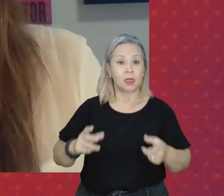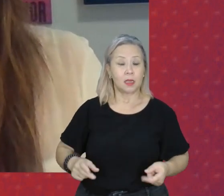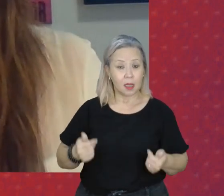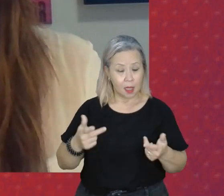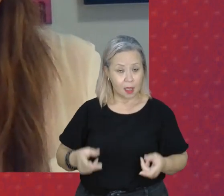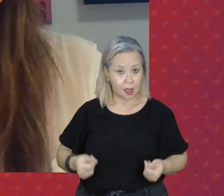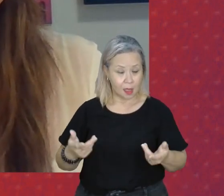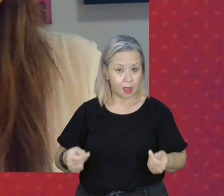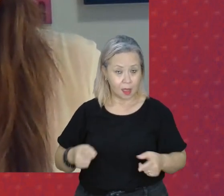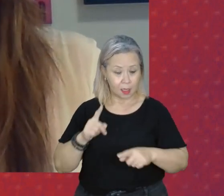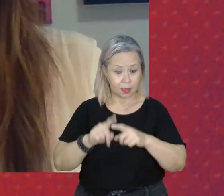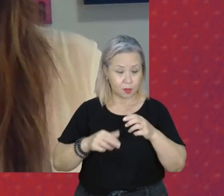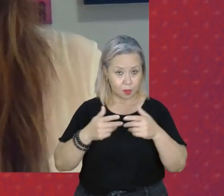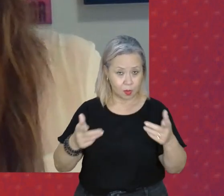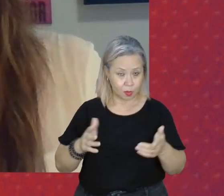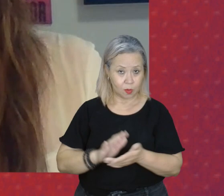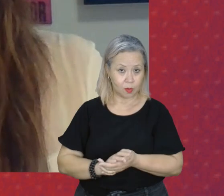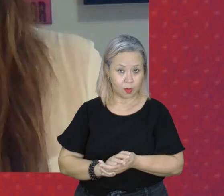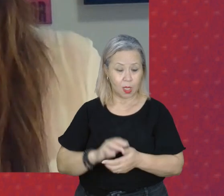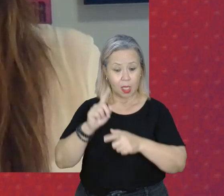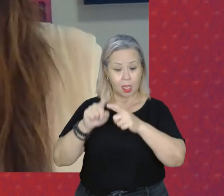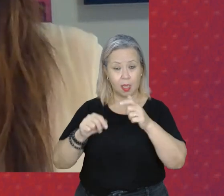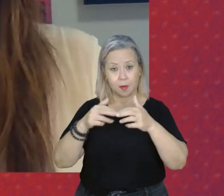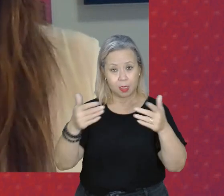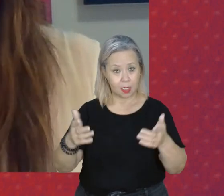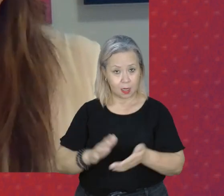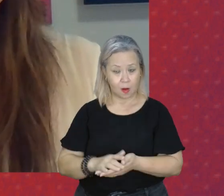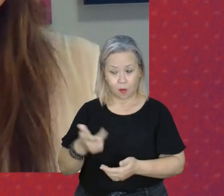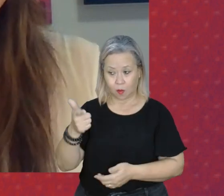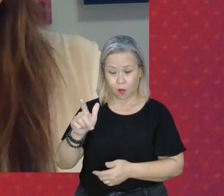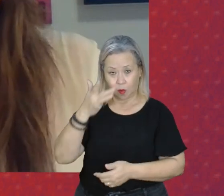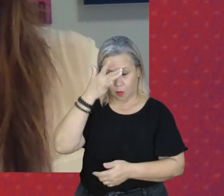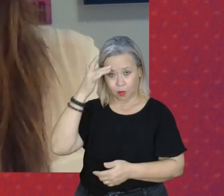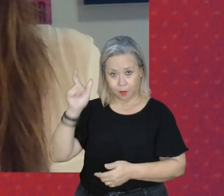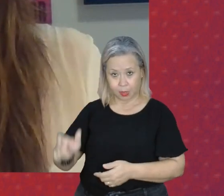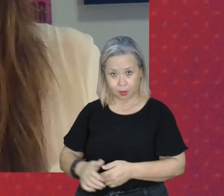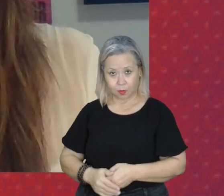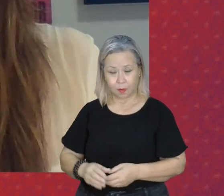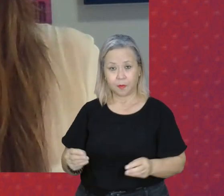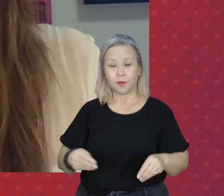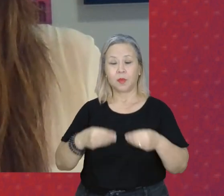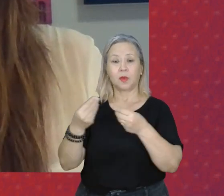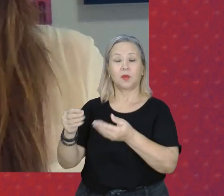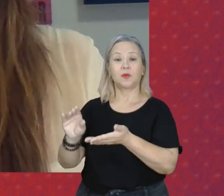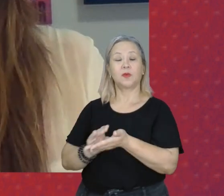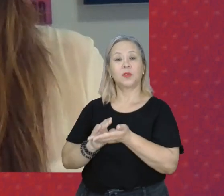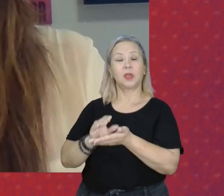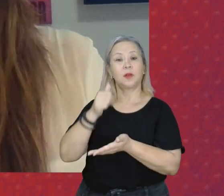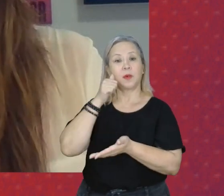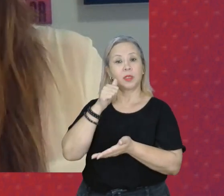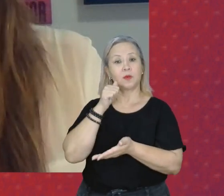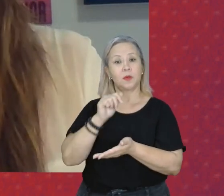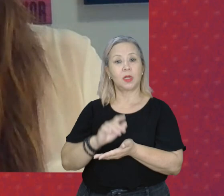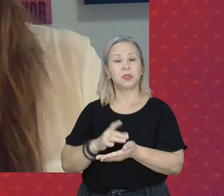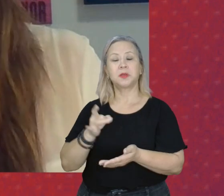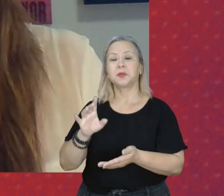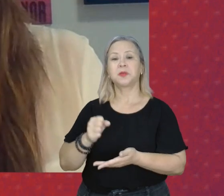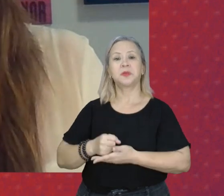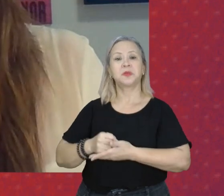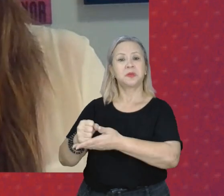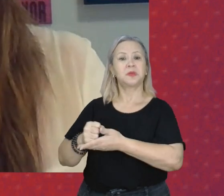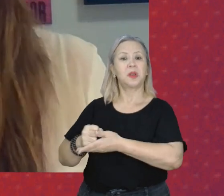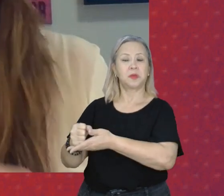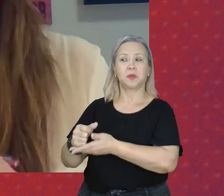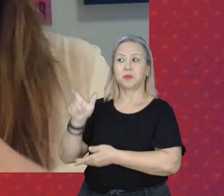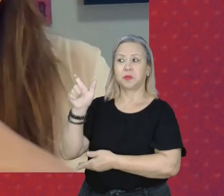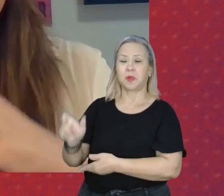desde que elas também apareçam. Então, os partidos transferiam dinheiro para candidaturas dessas mulheres e elas só serviam para fazer dobrada com o